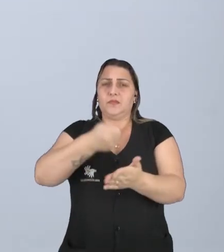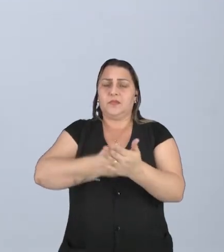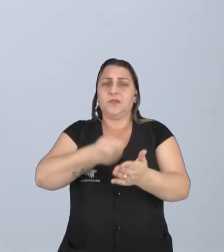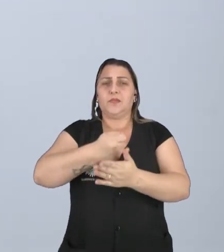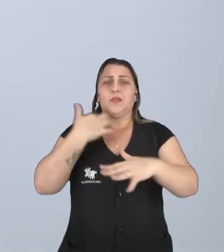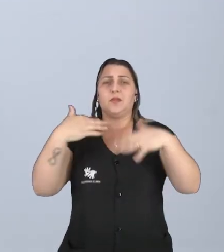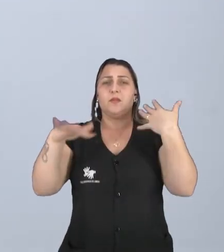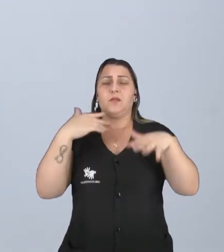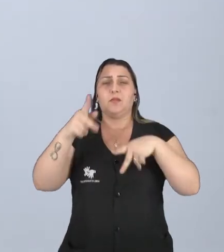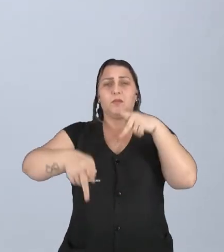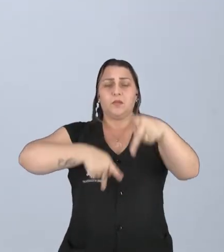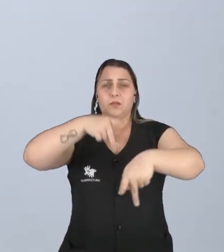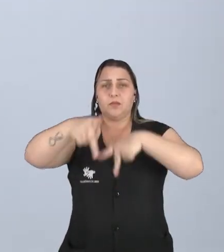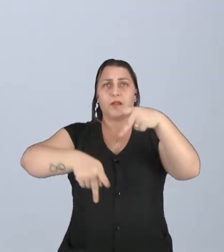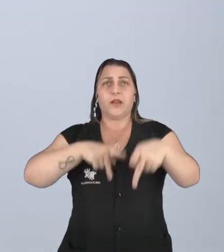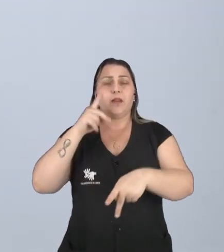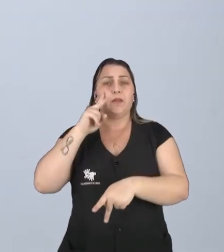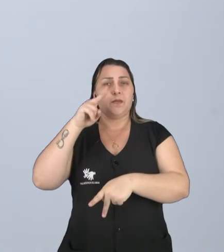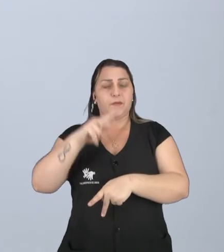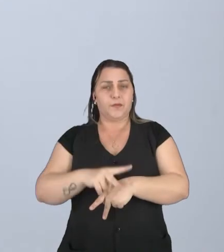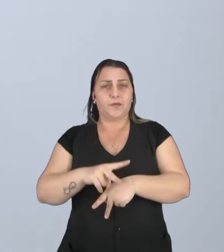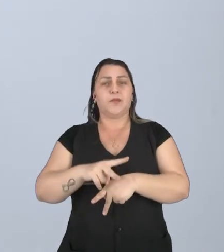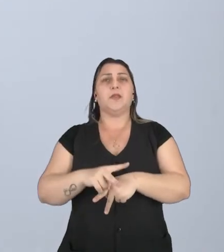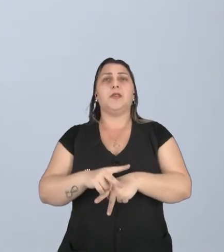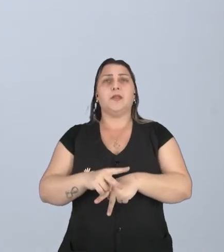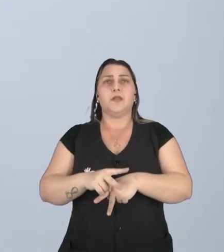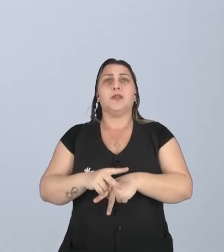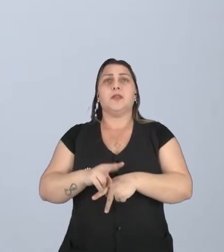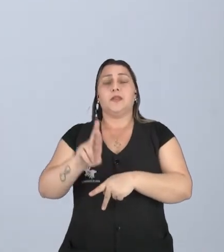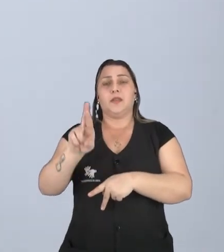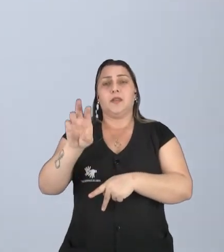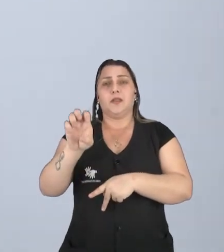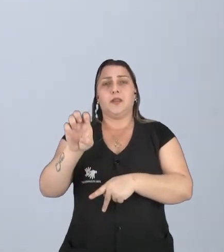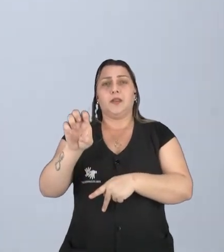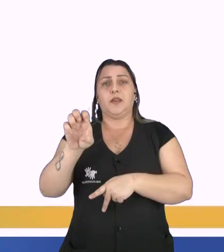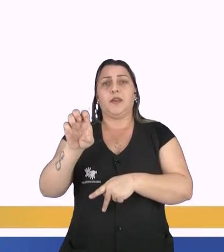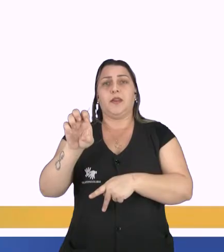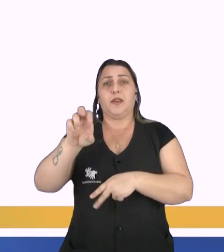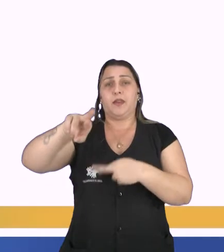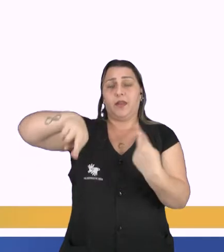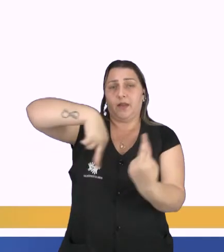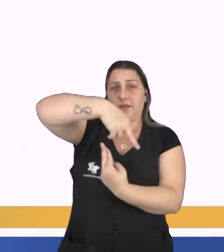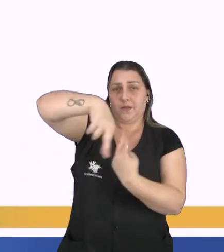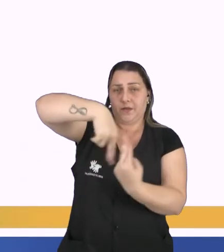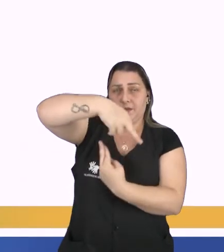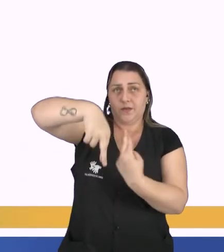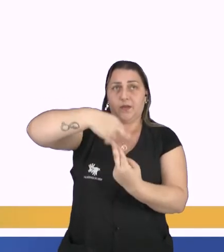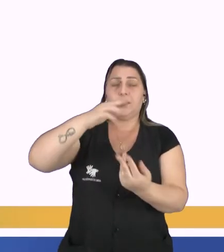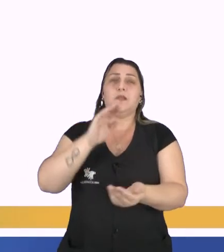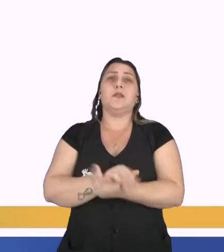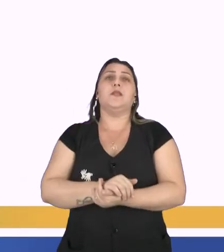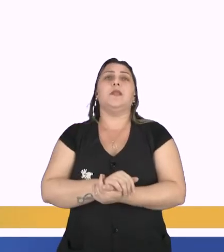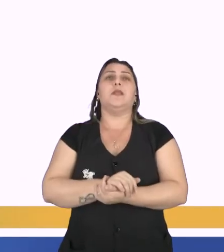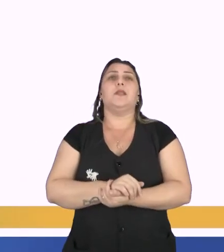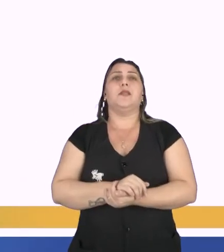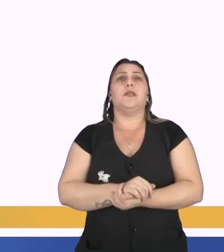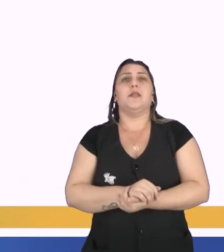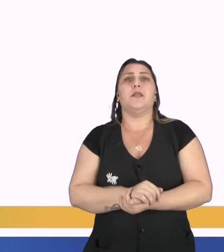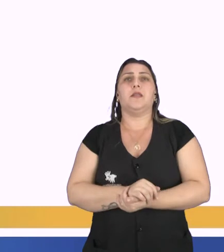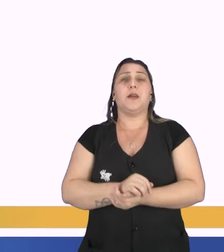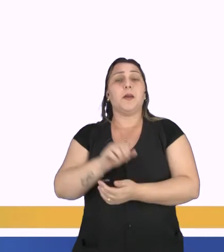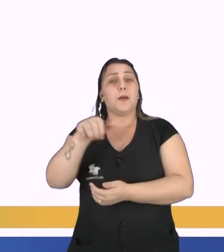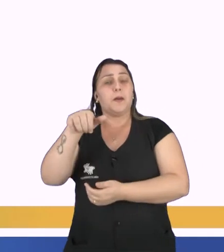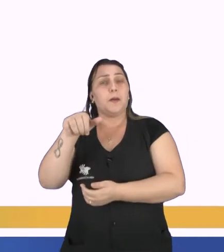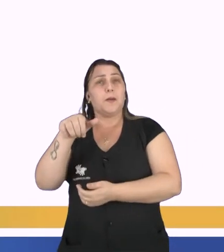movimentos populares, como a gente vai ver aí com a questão das reformas. A outra regência única que a gente tem é